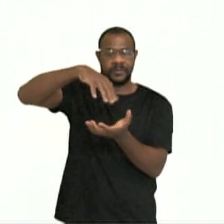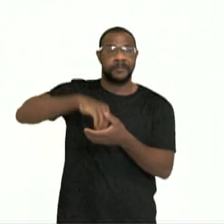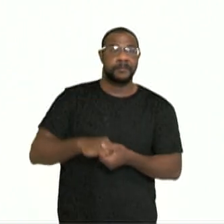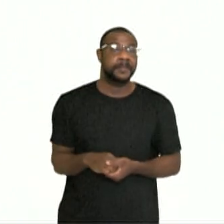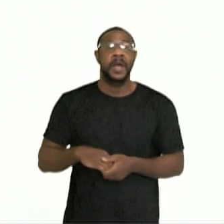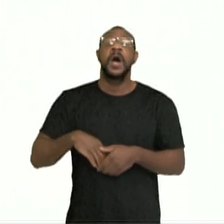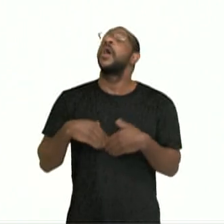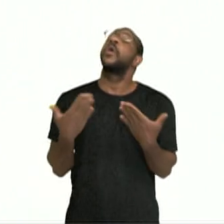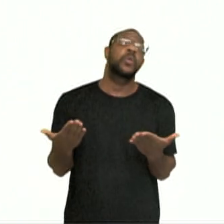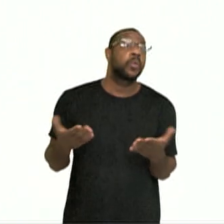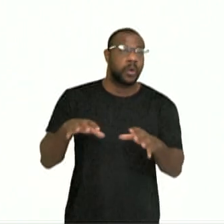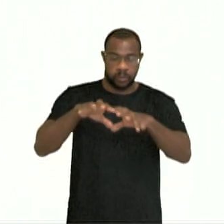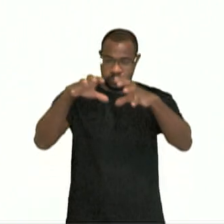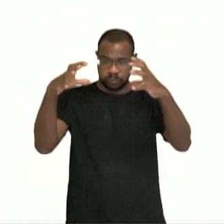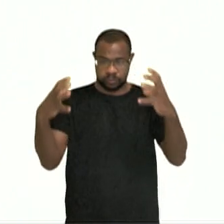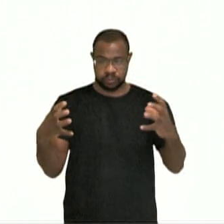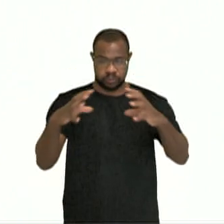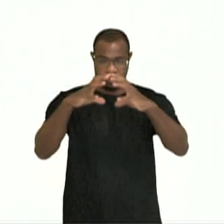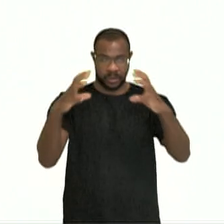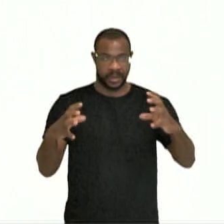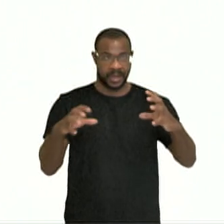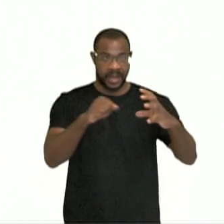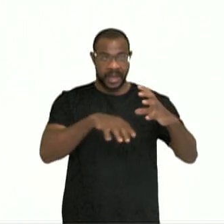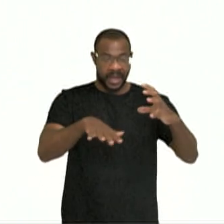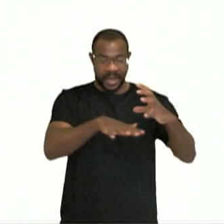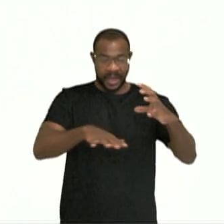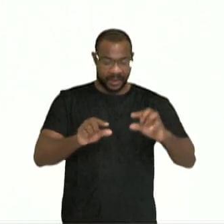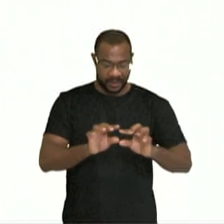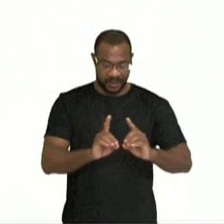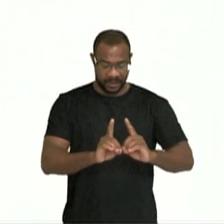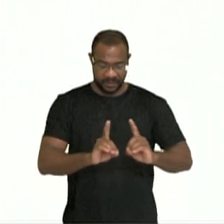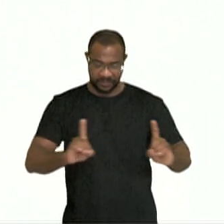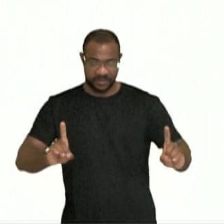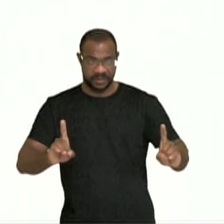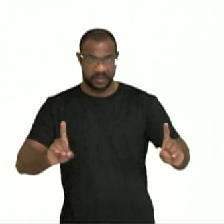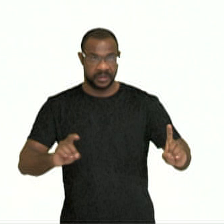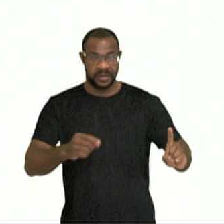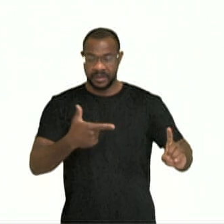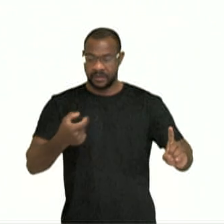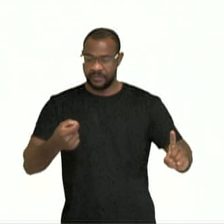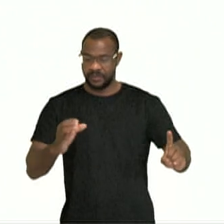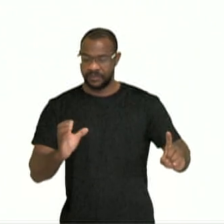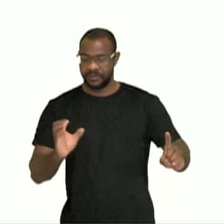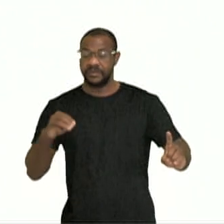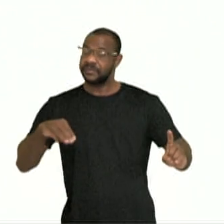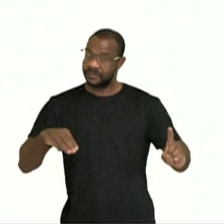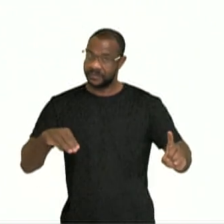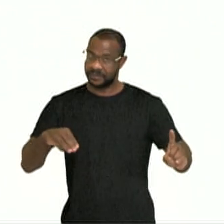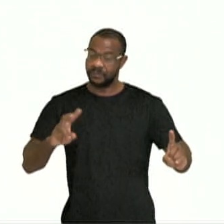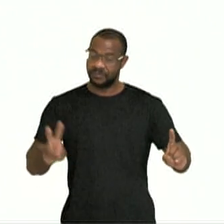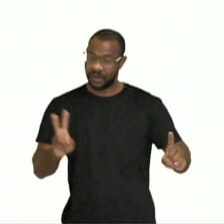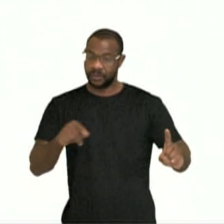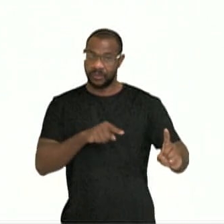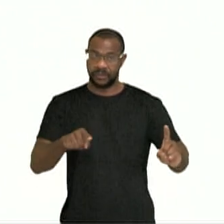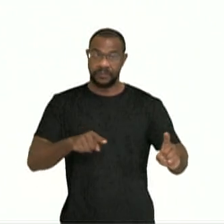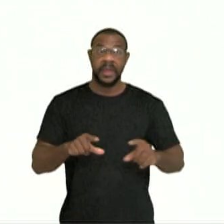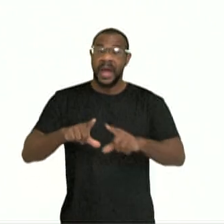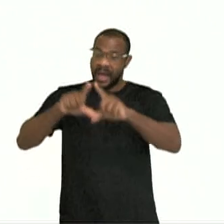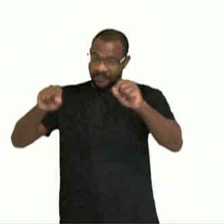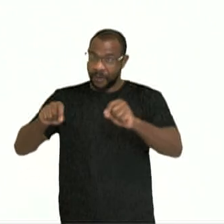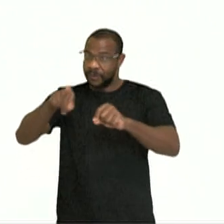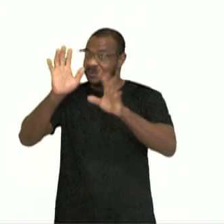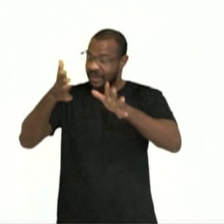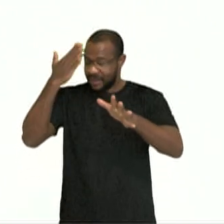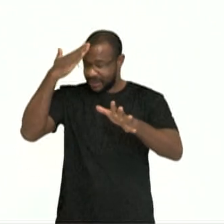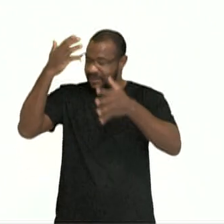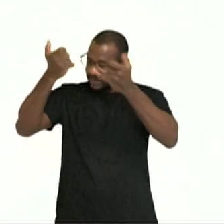área desse hemisfério, sabendo que o diâmetro aqui vale 20 centímetros. A formulazinha a gente acabou de ver